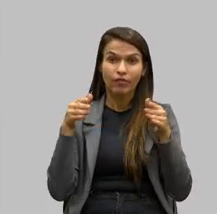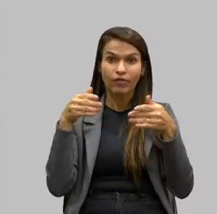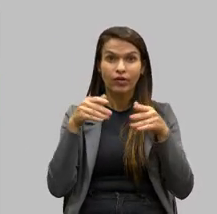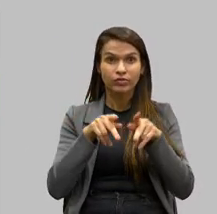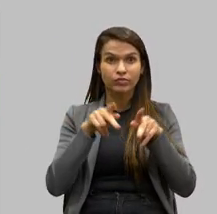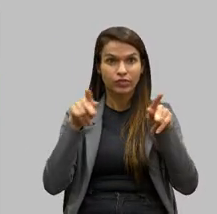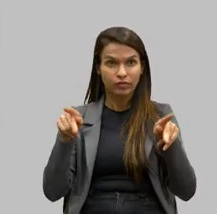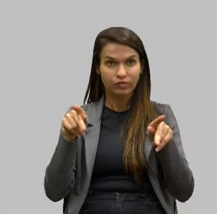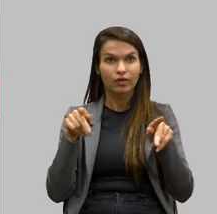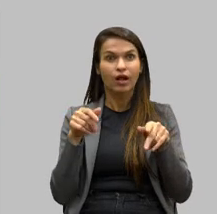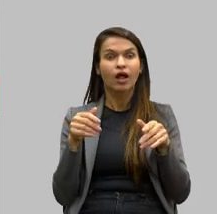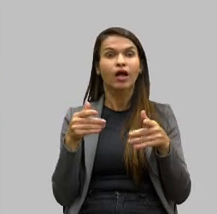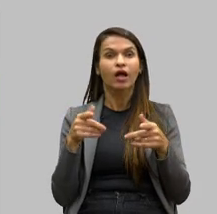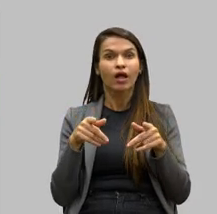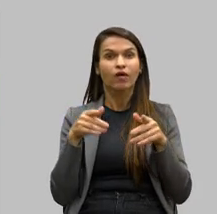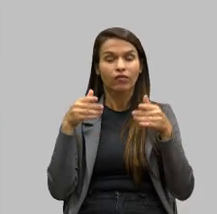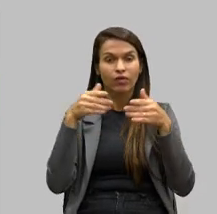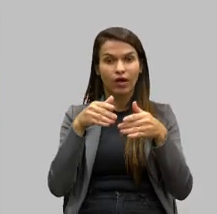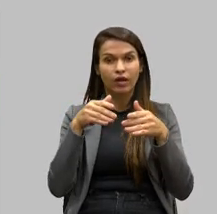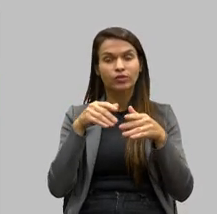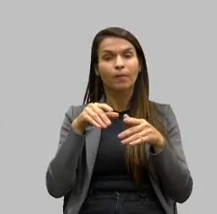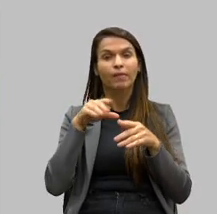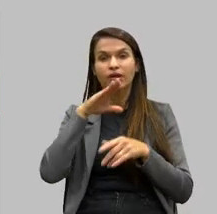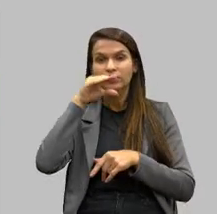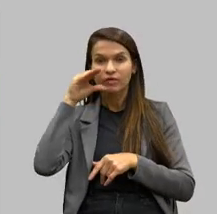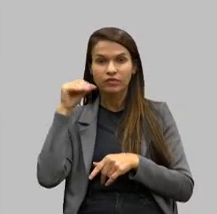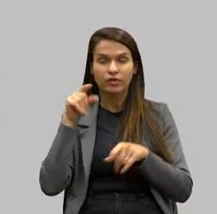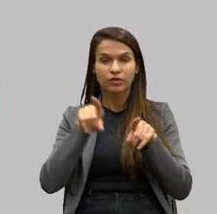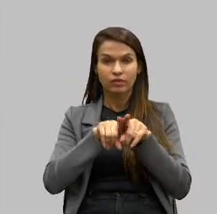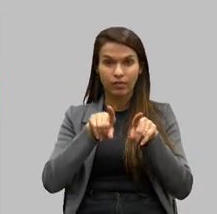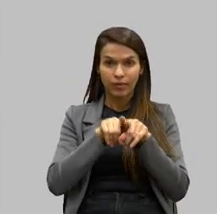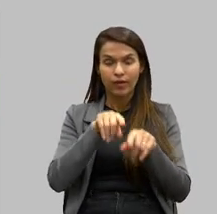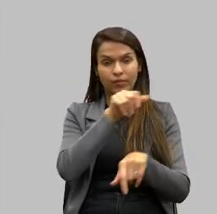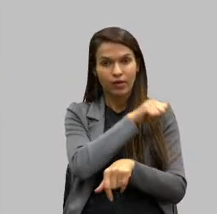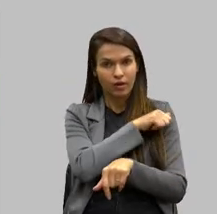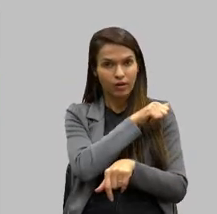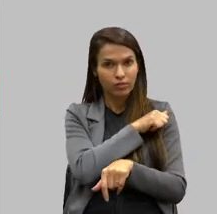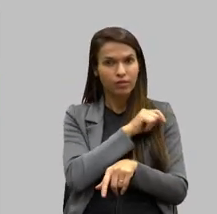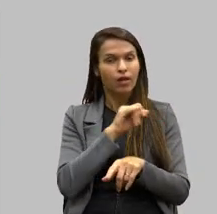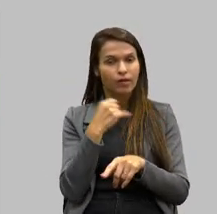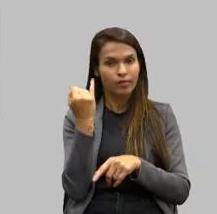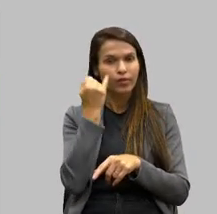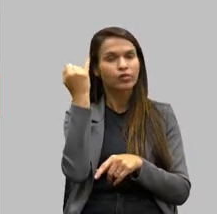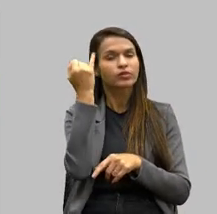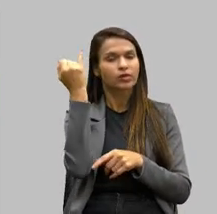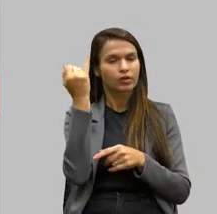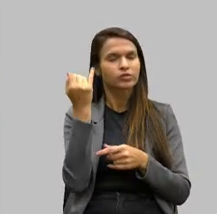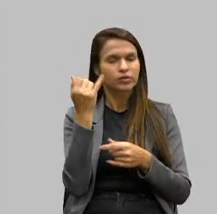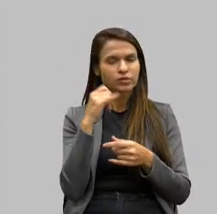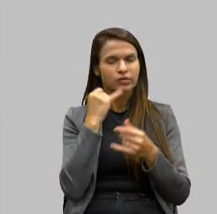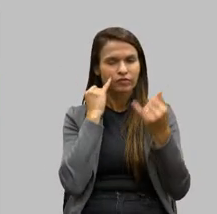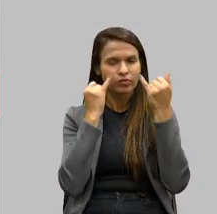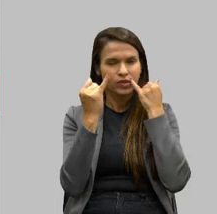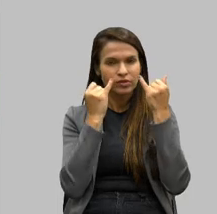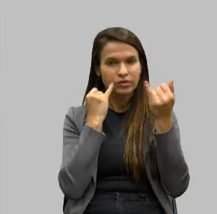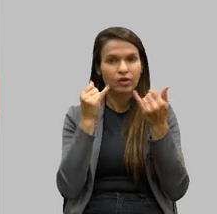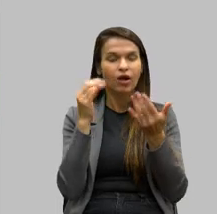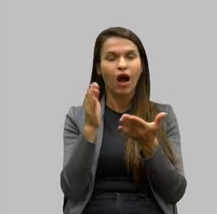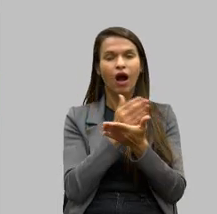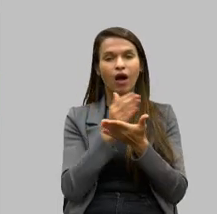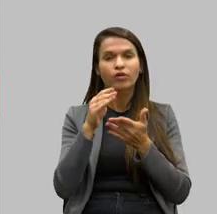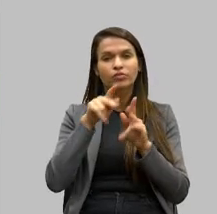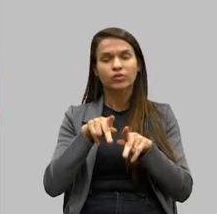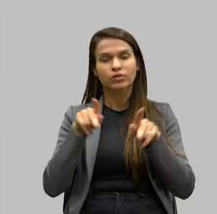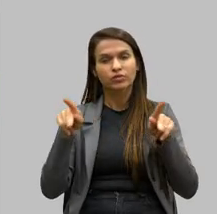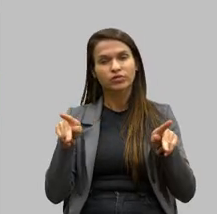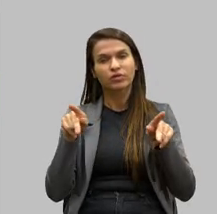servidores e para, também, estudantes. Eu acho importante ficar isso marcado, porque alguns professores, algumas